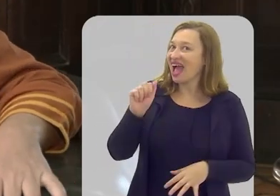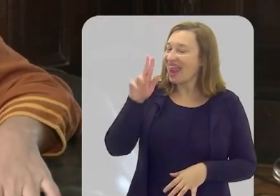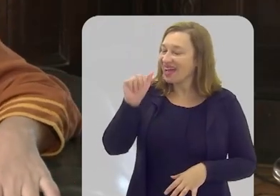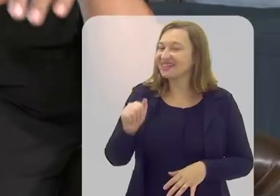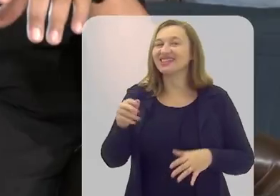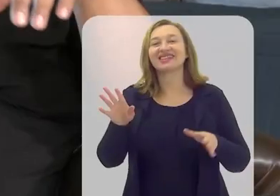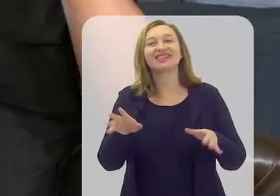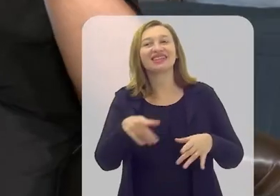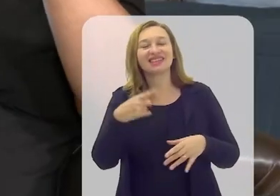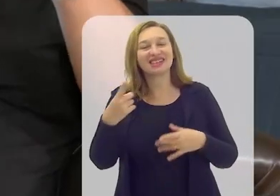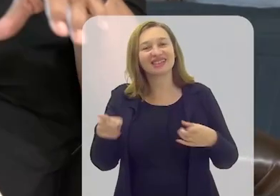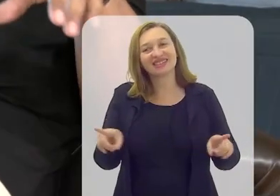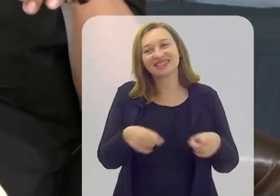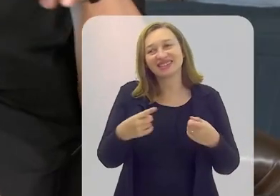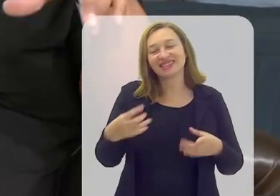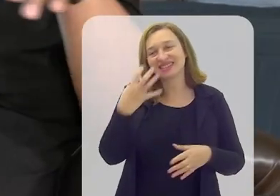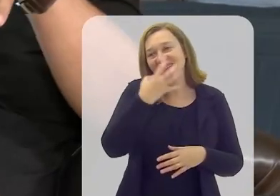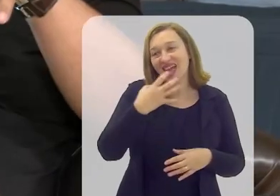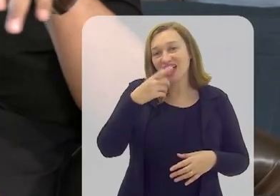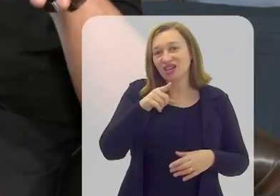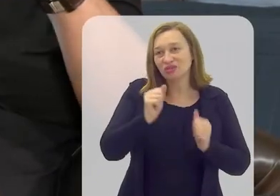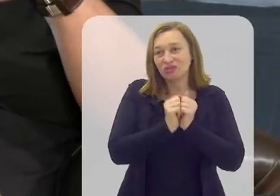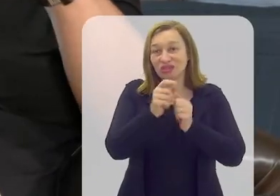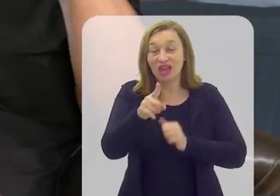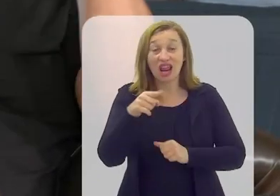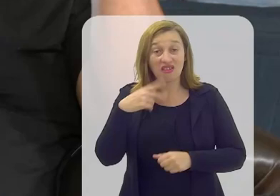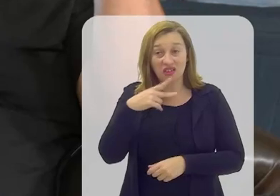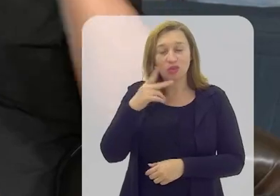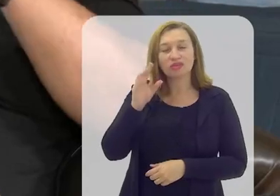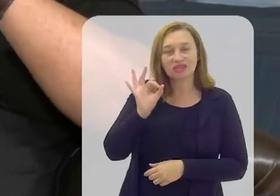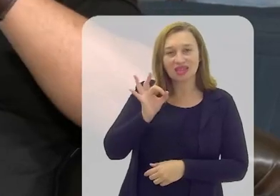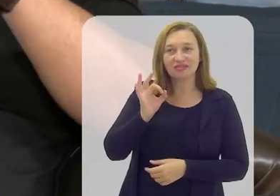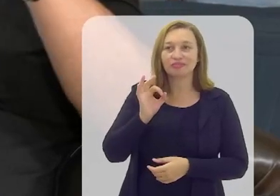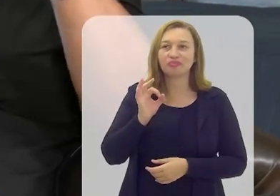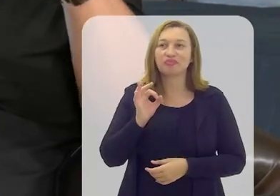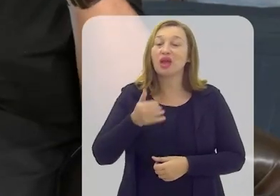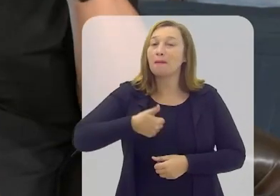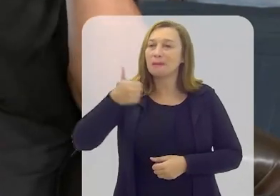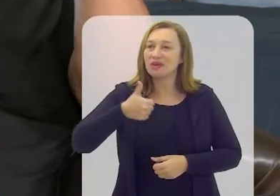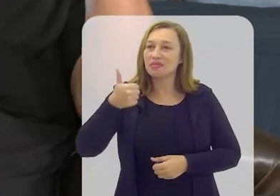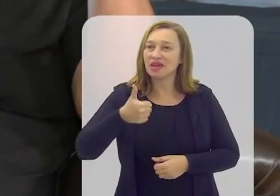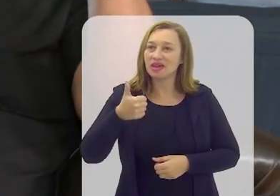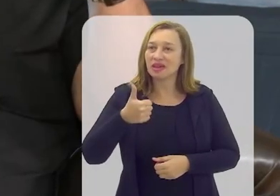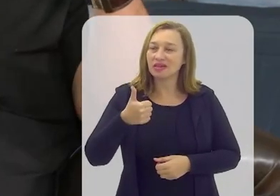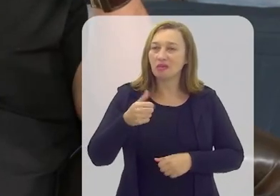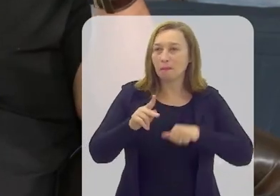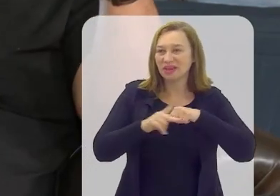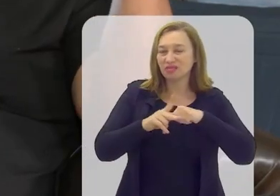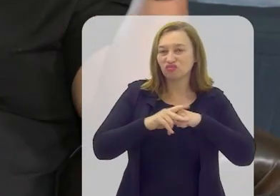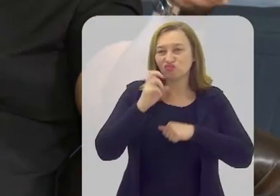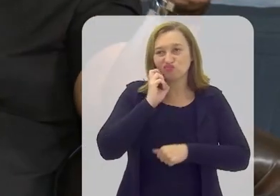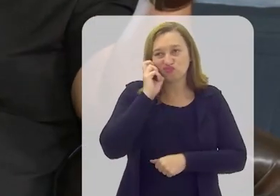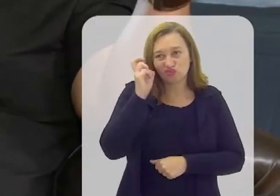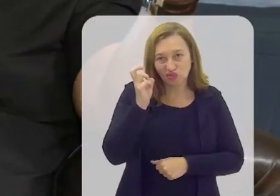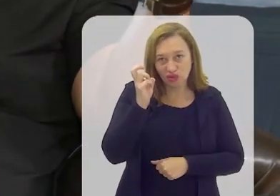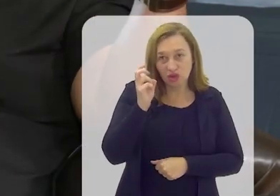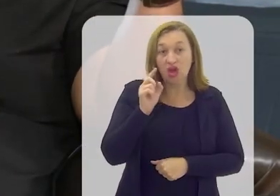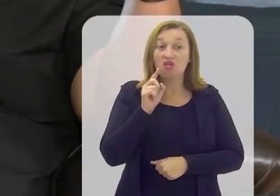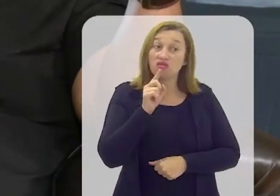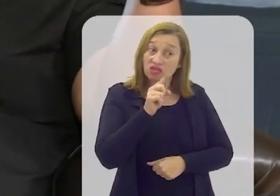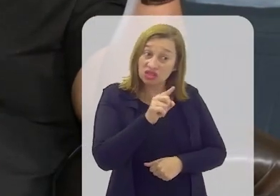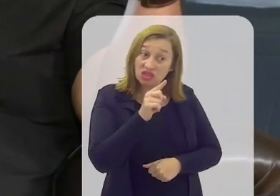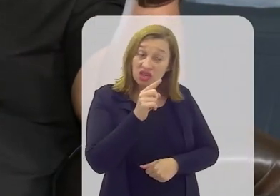aqui deixar a Alana, eu vou deixar a Alana aqui cantando com você, mas ela falou uma coisa assim muito interessante. E primeiro Pedro, ele